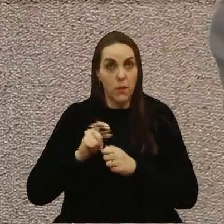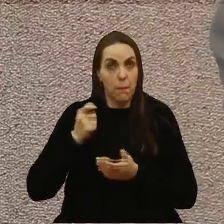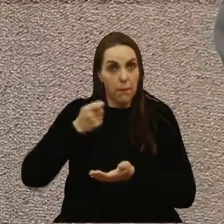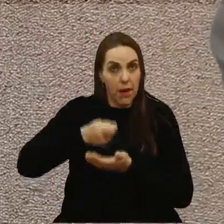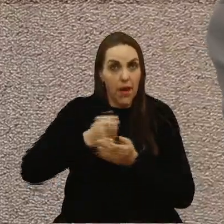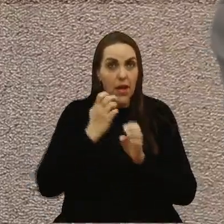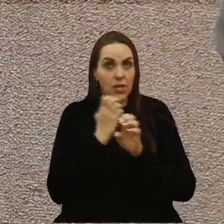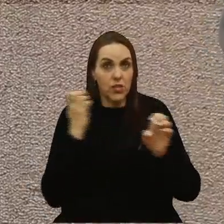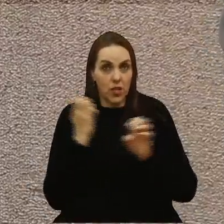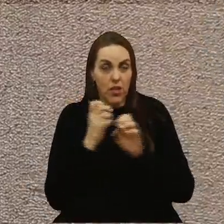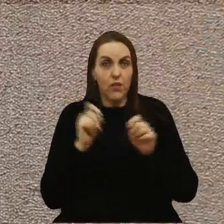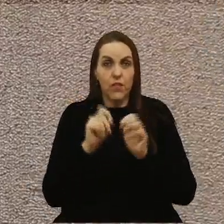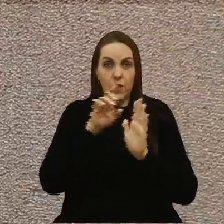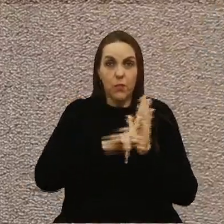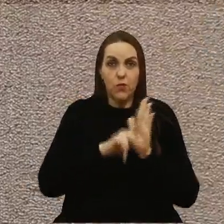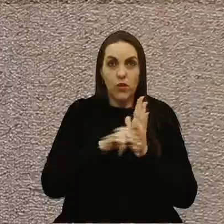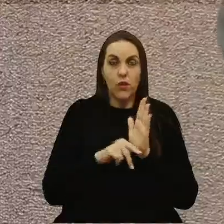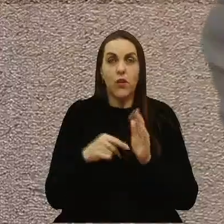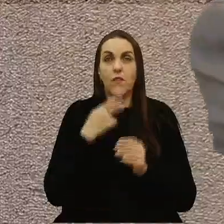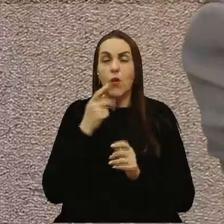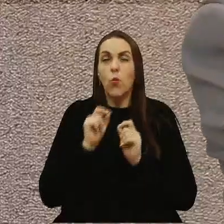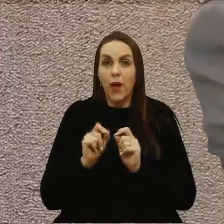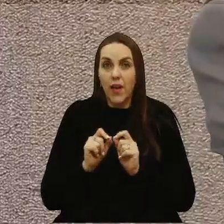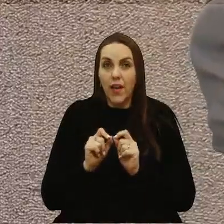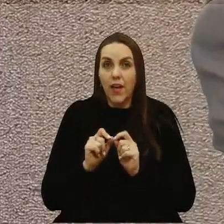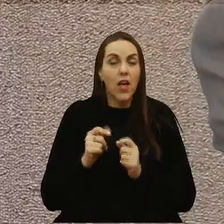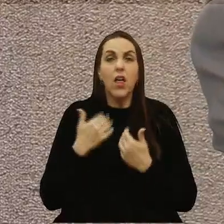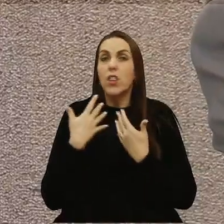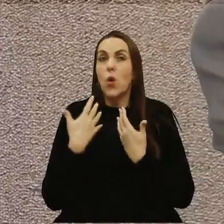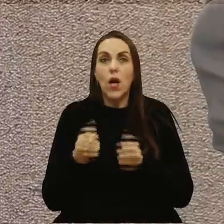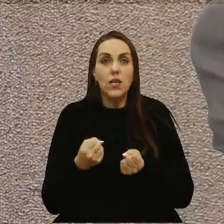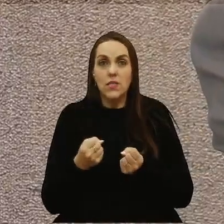projeto. Sabe o que eles disseram? Que eles não aceitam o projeto de terceiro.